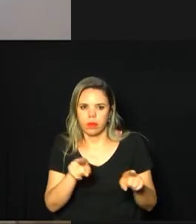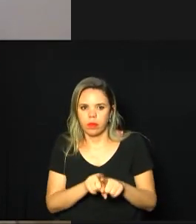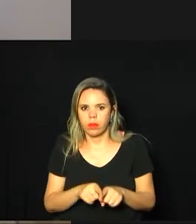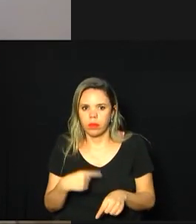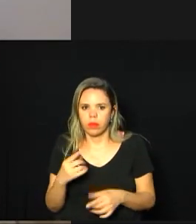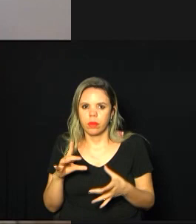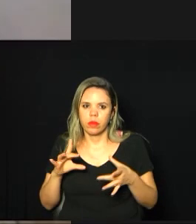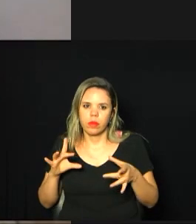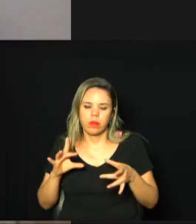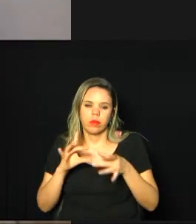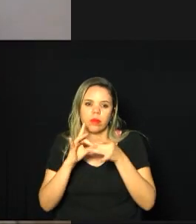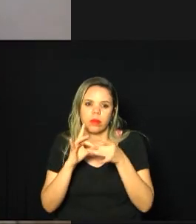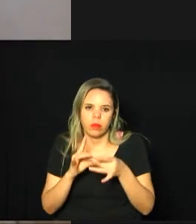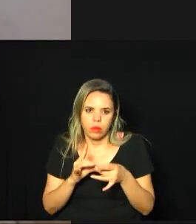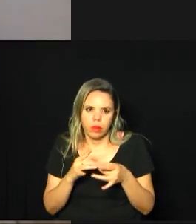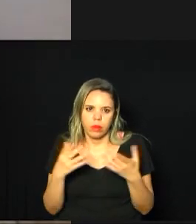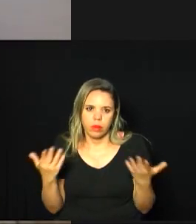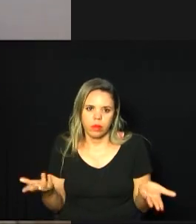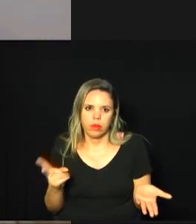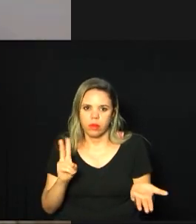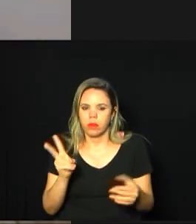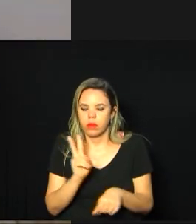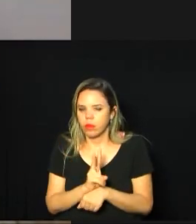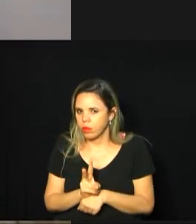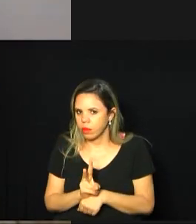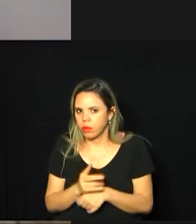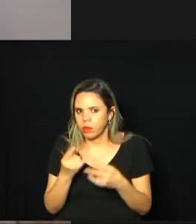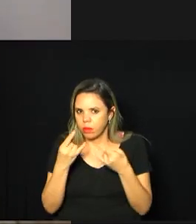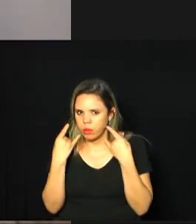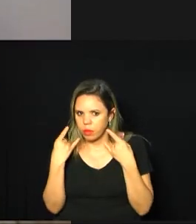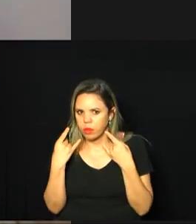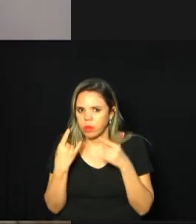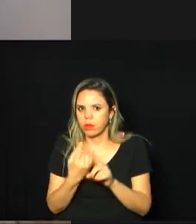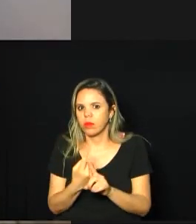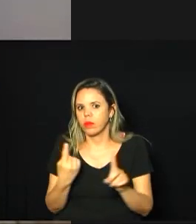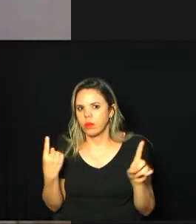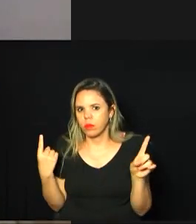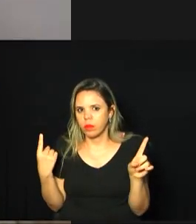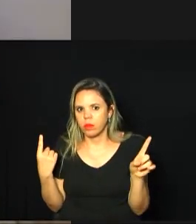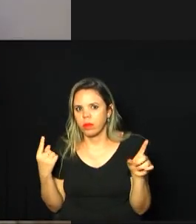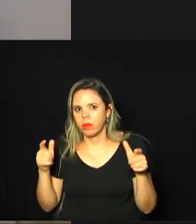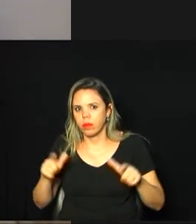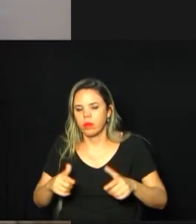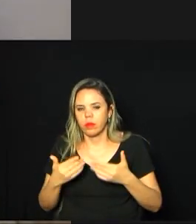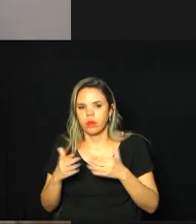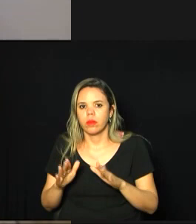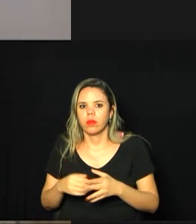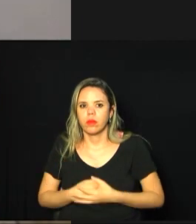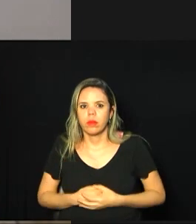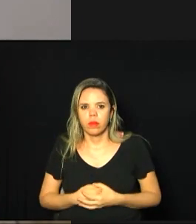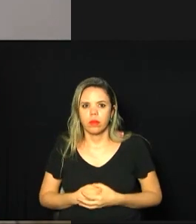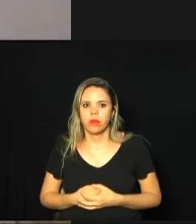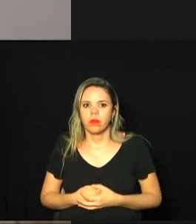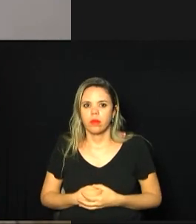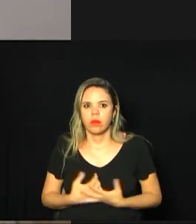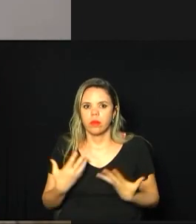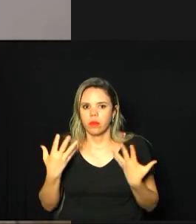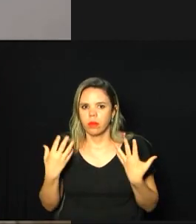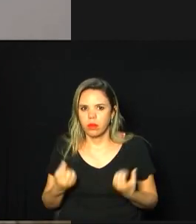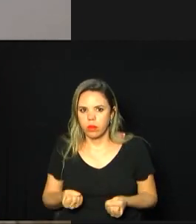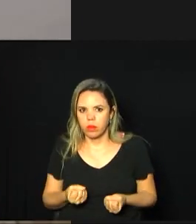nossos parceiros. E é isso, continuem se cuidando, usem máscara, distanciamento, espaços abertos, né? E